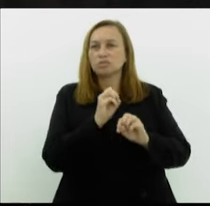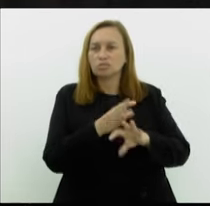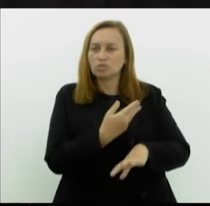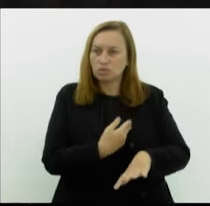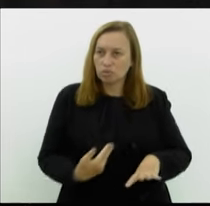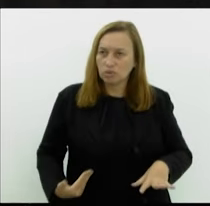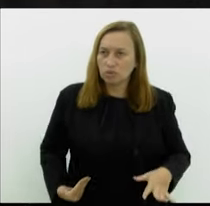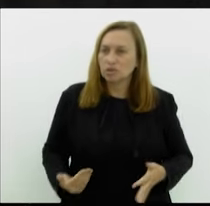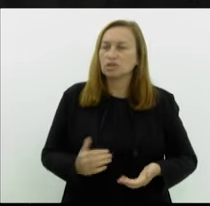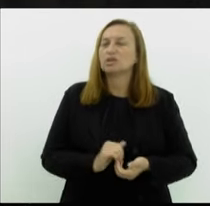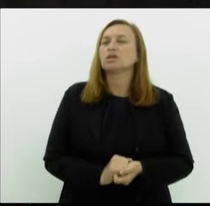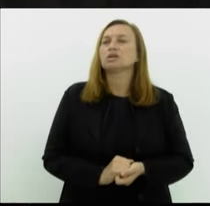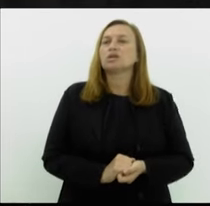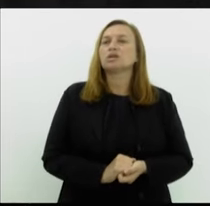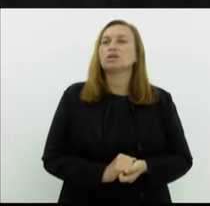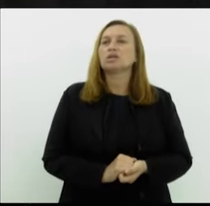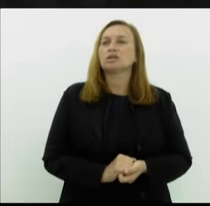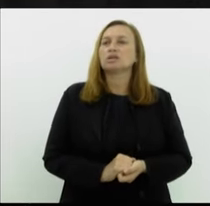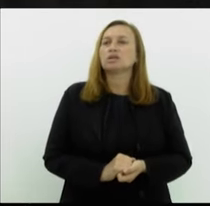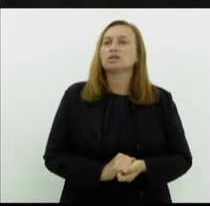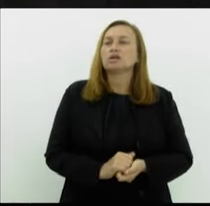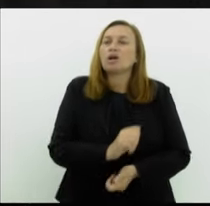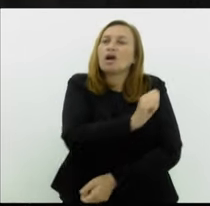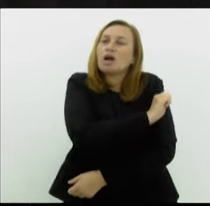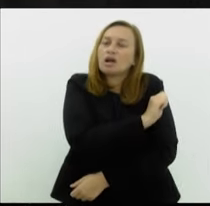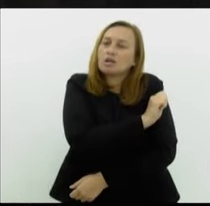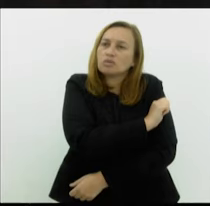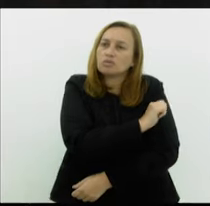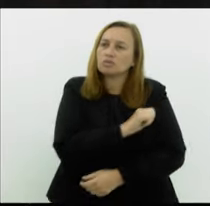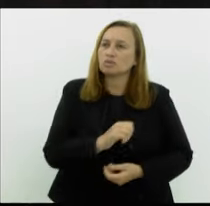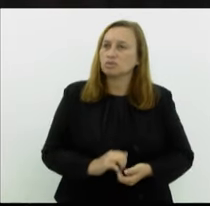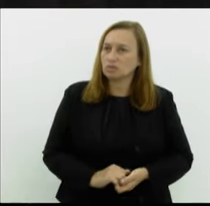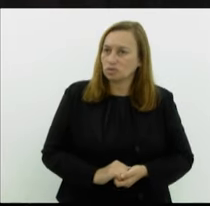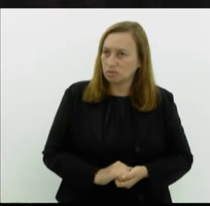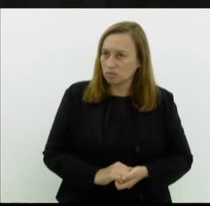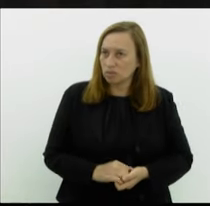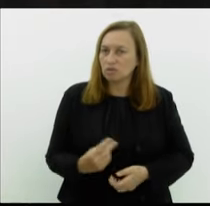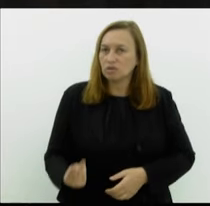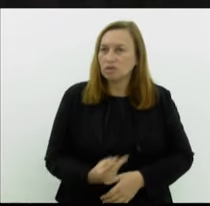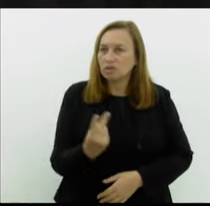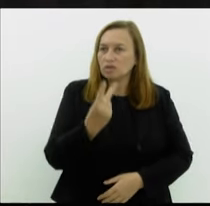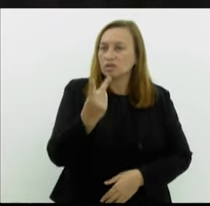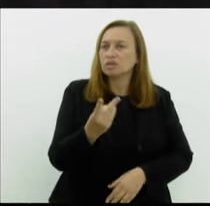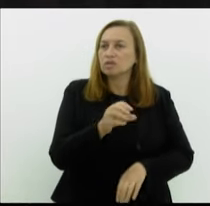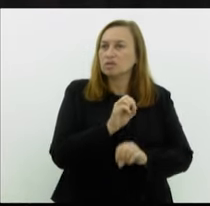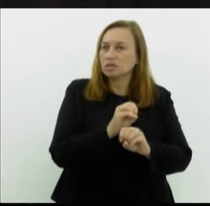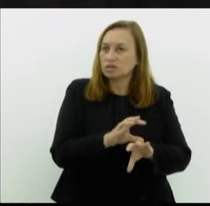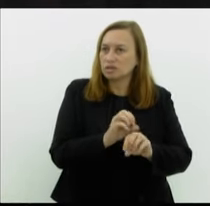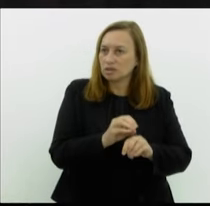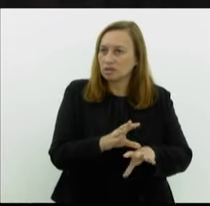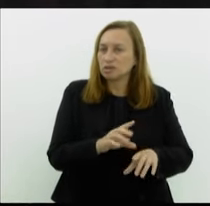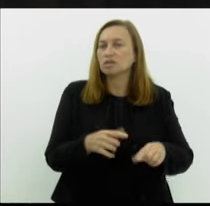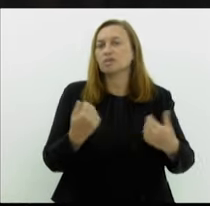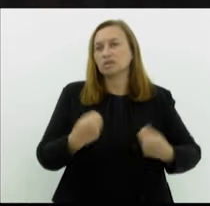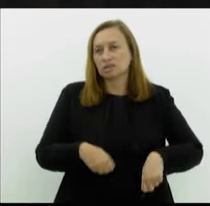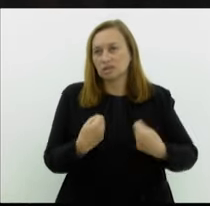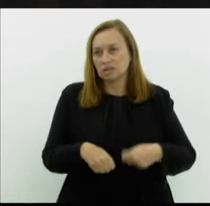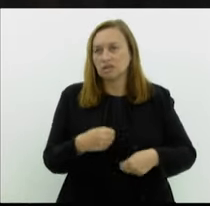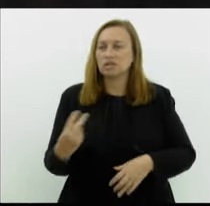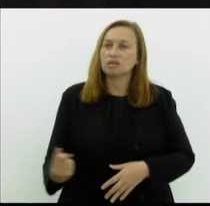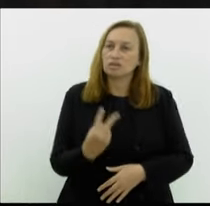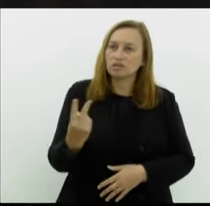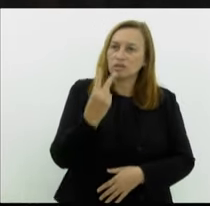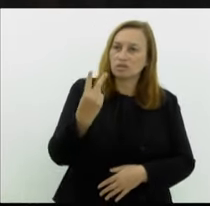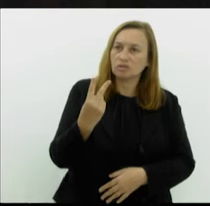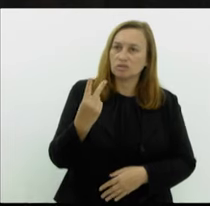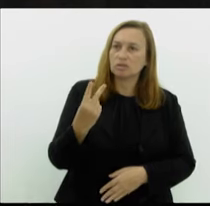passa pela compreensão de que a aluna e o aluno são sujeitos privilegiados do processo educacional, mas também da necessidade de valorização da